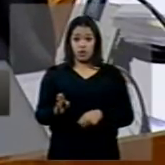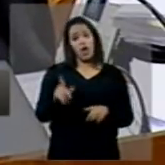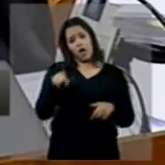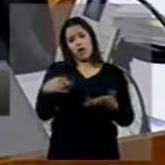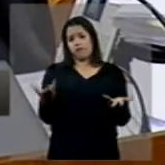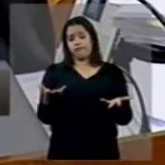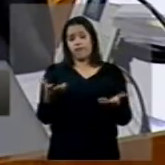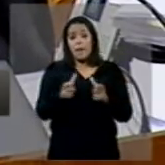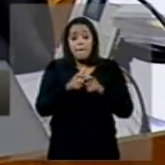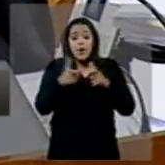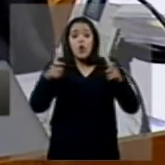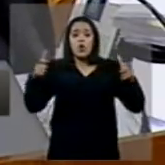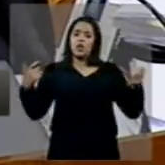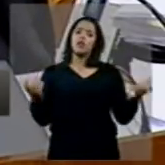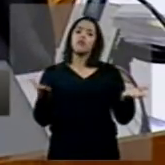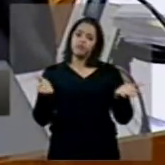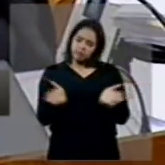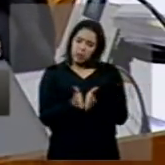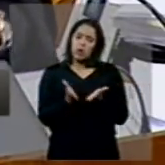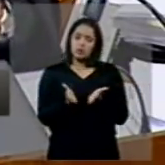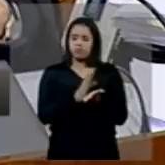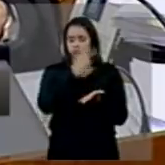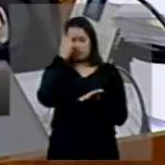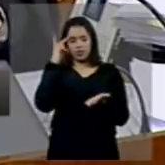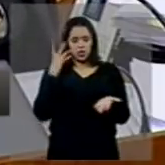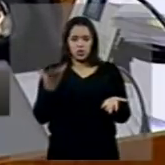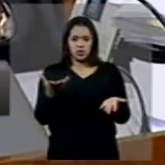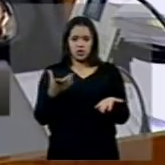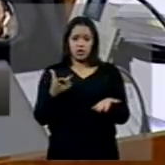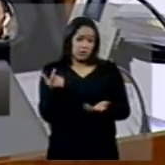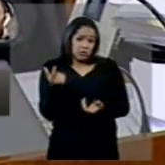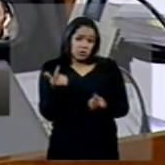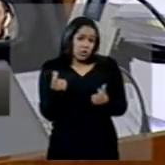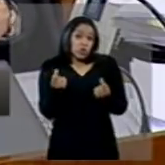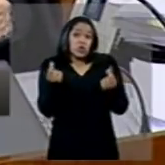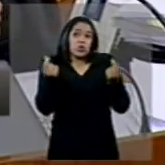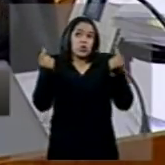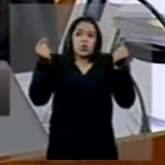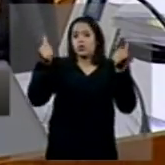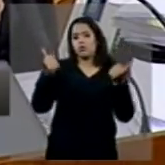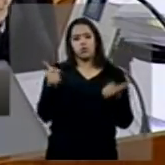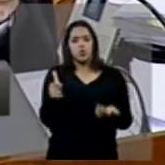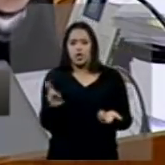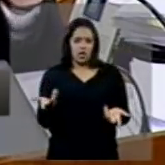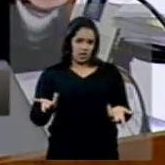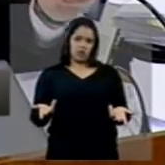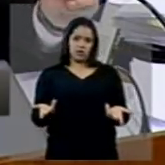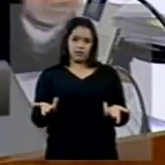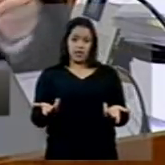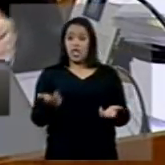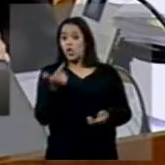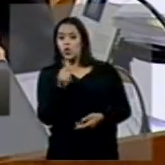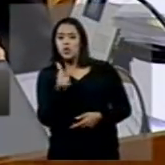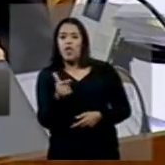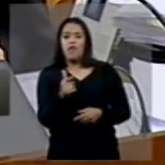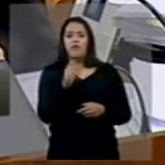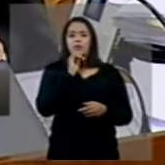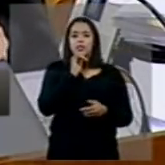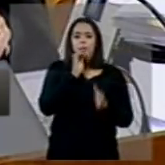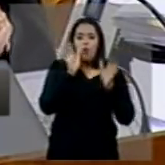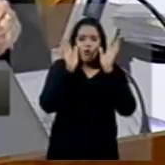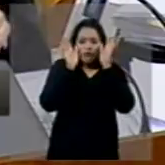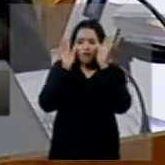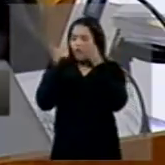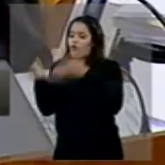é uma maioria de pessoas com menos condições econômicas. Então, não houve um direcionamento da Justiça